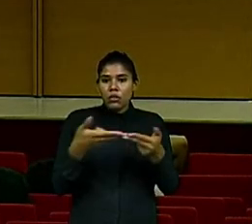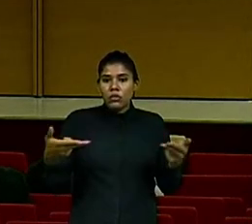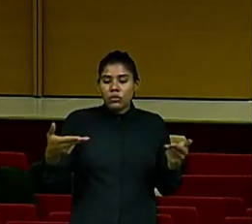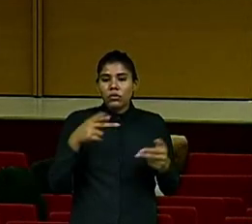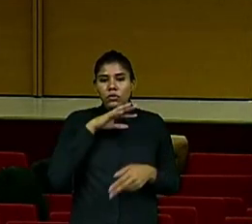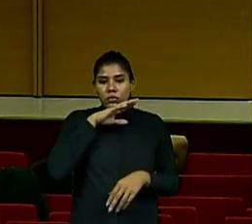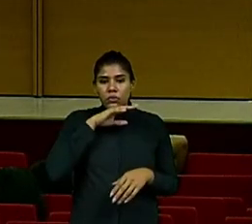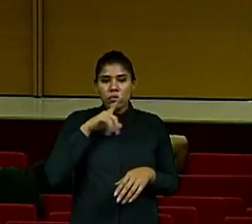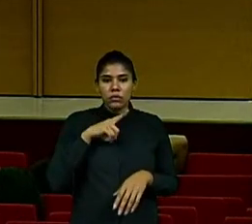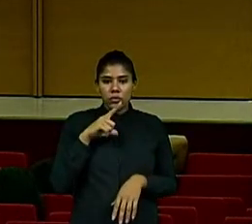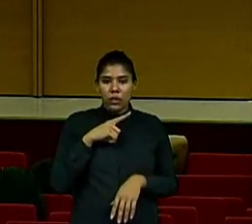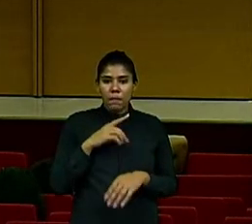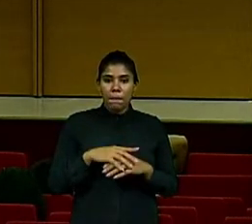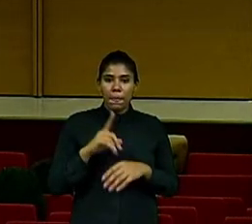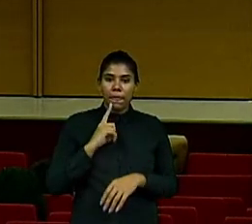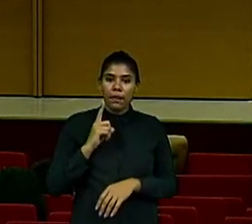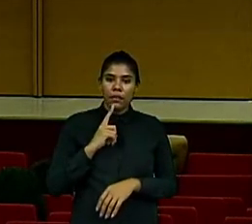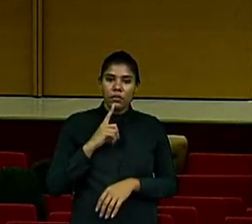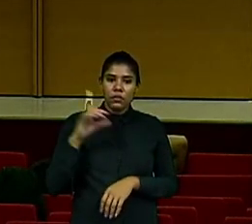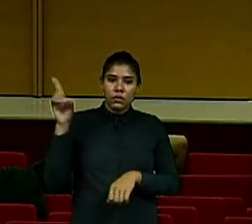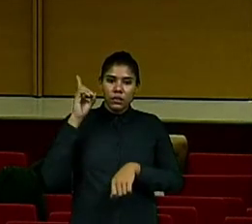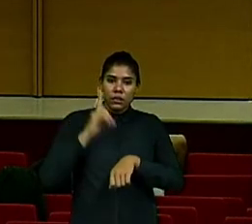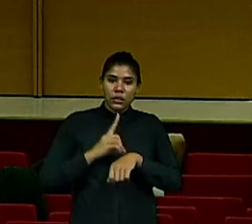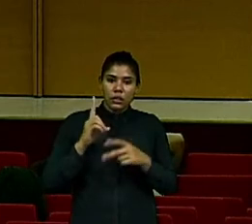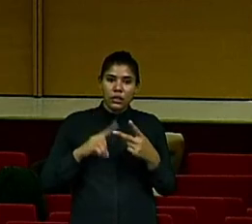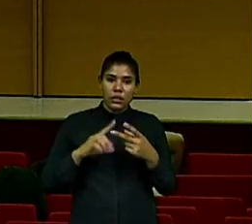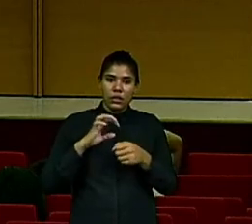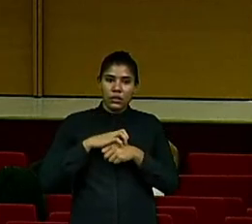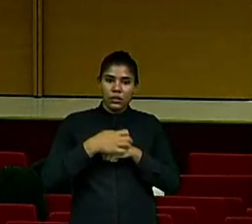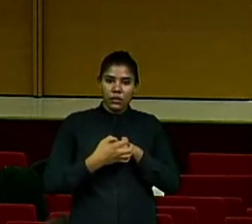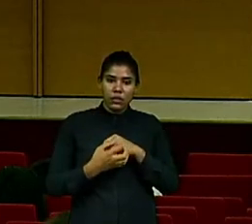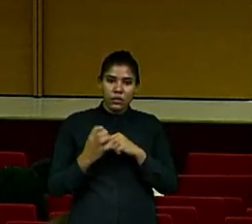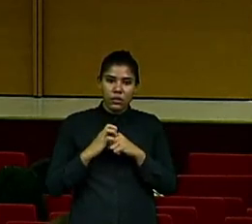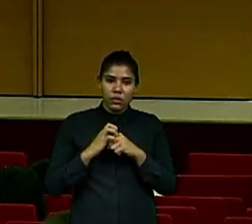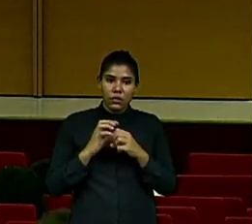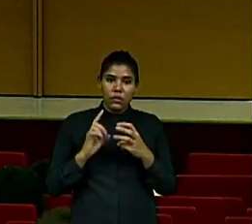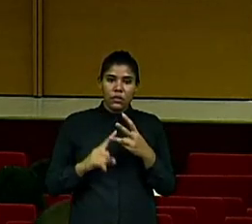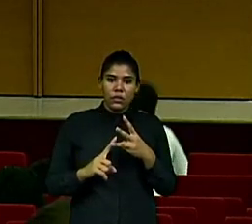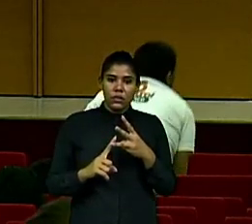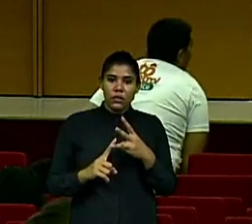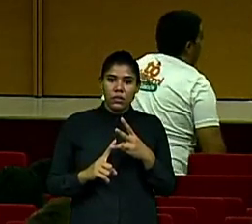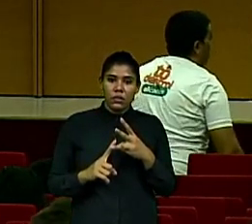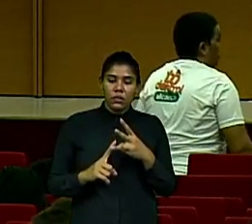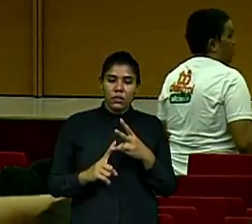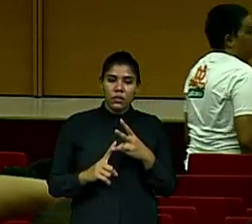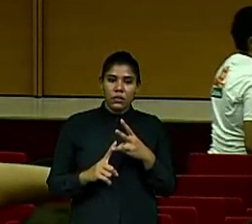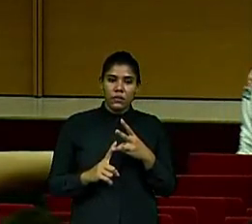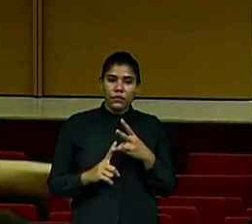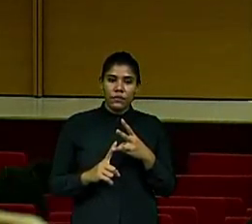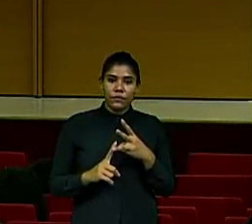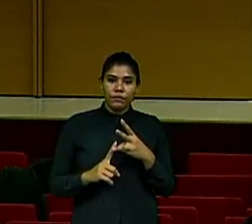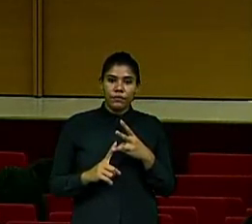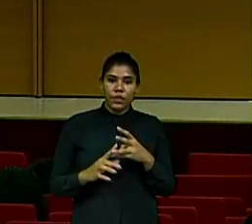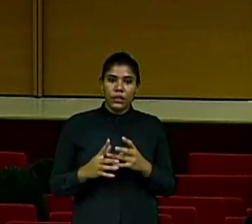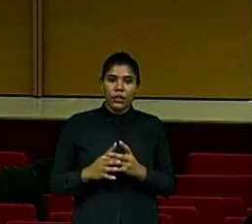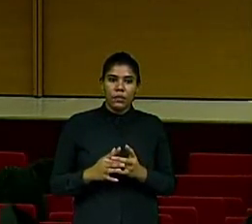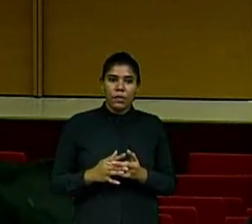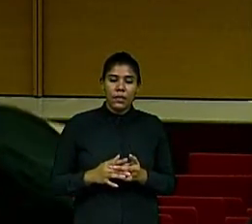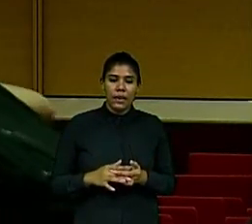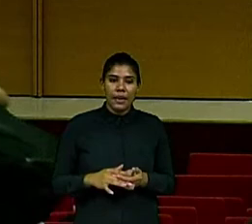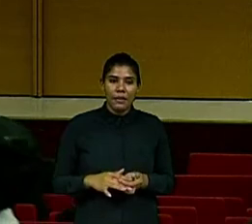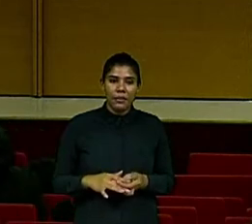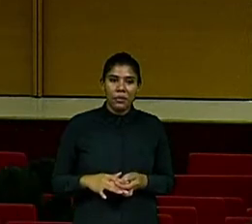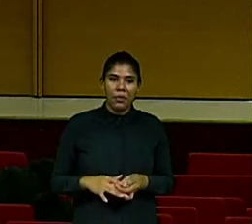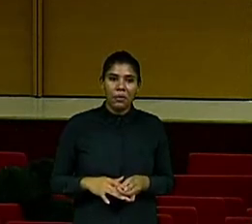eu tive dengue com chicungunha eu tive dengue com covid Eu sempre tenho um pacote é para mim nada